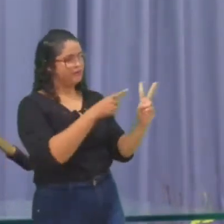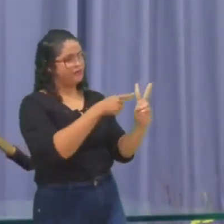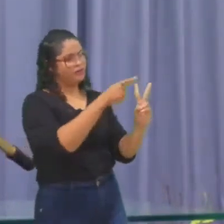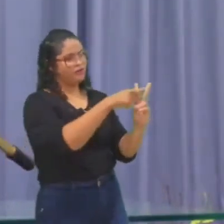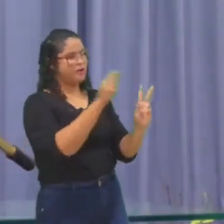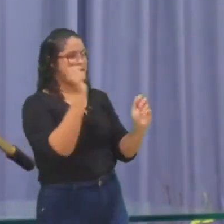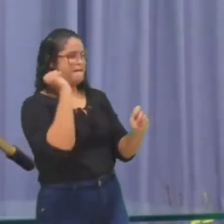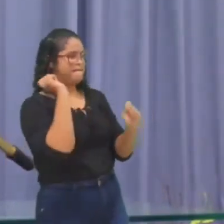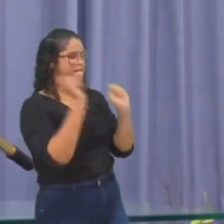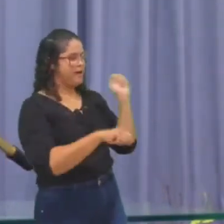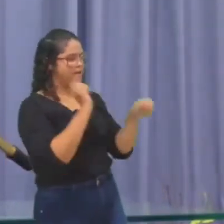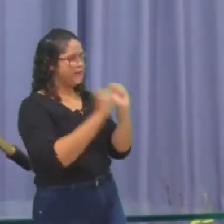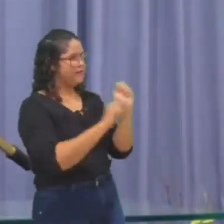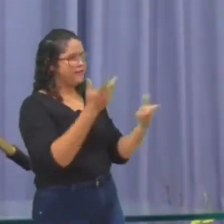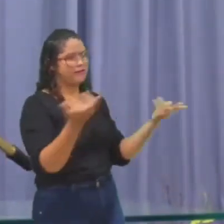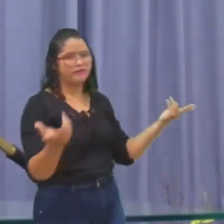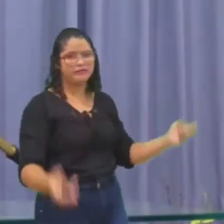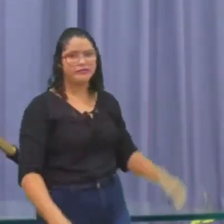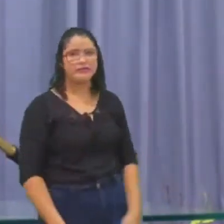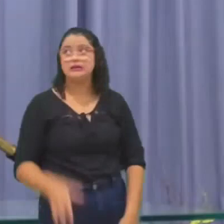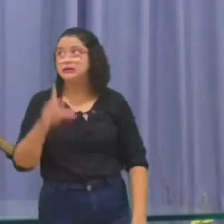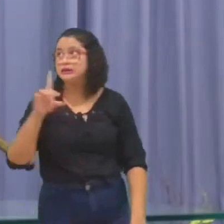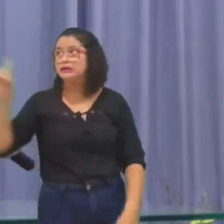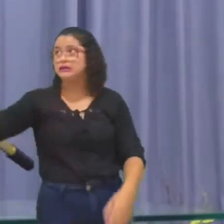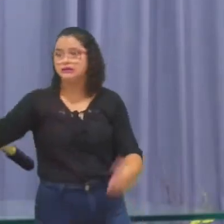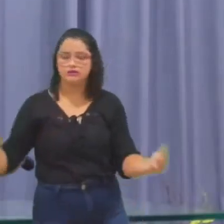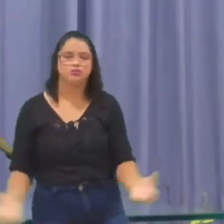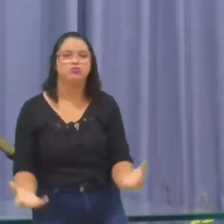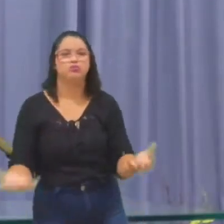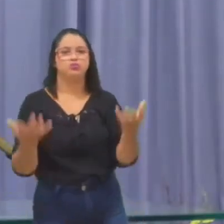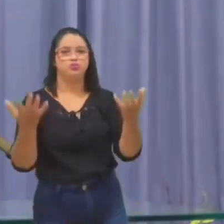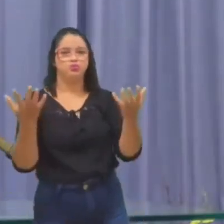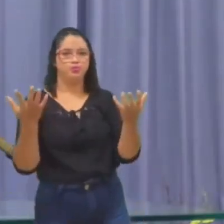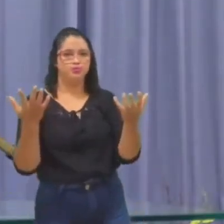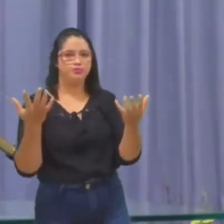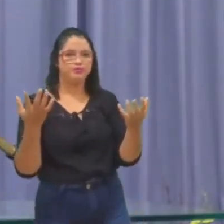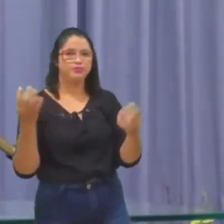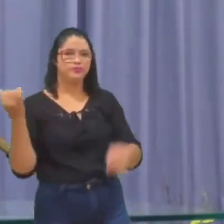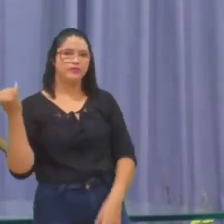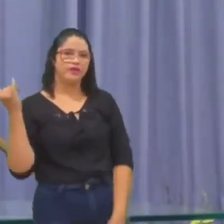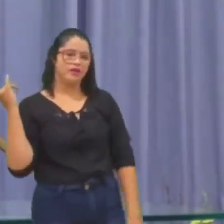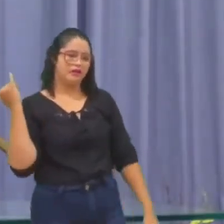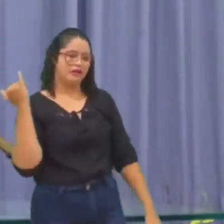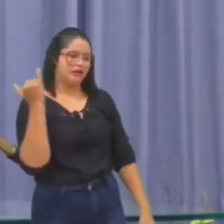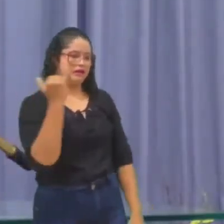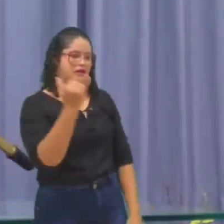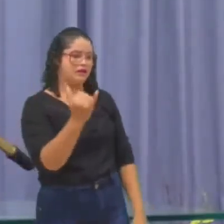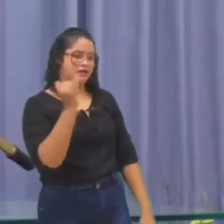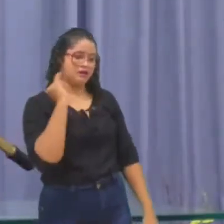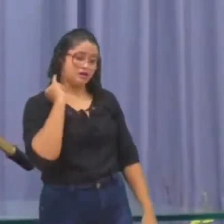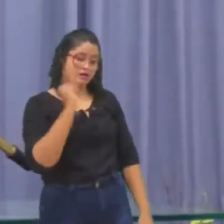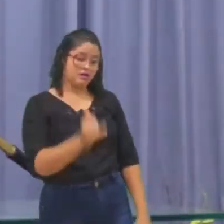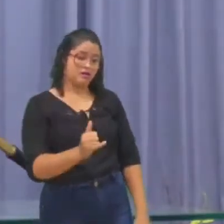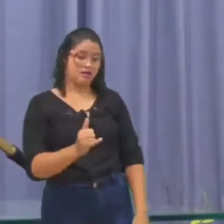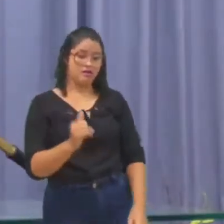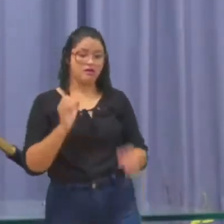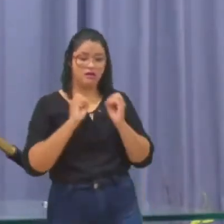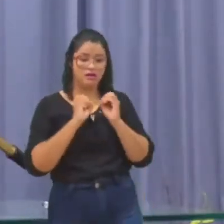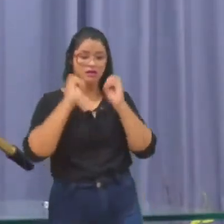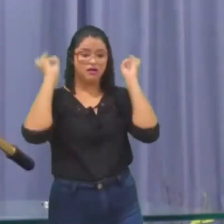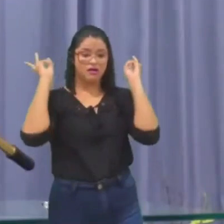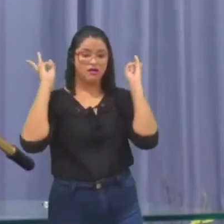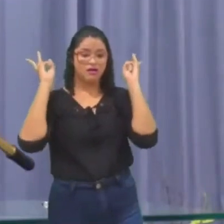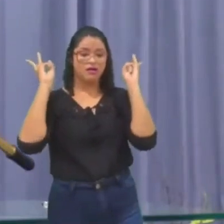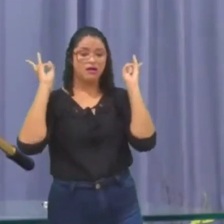manifestou e disse a Moisés: até quando esse povo será rebelde